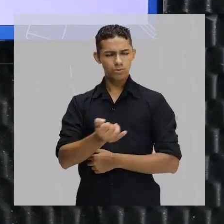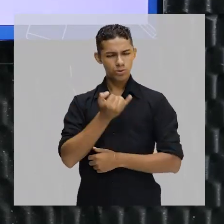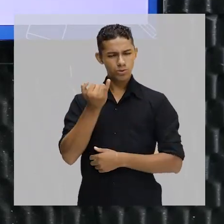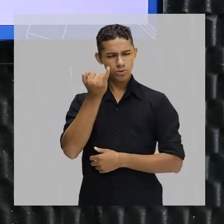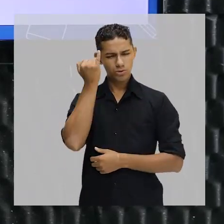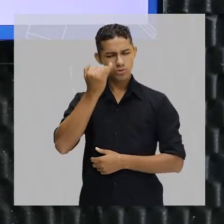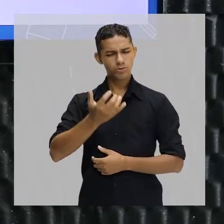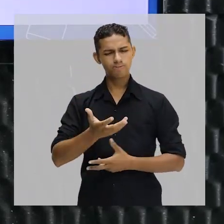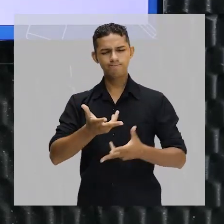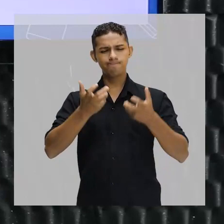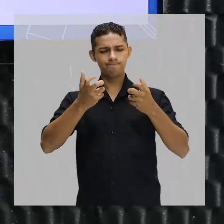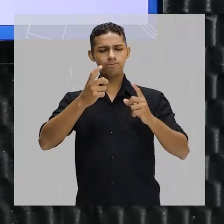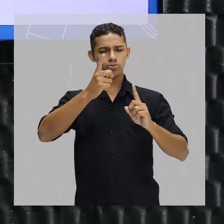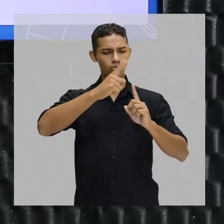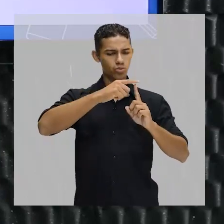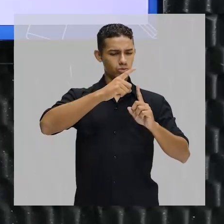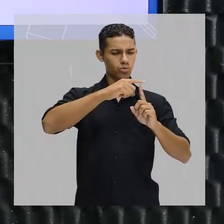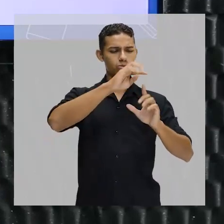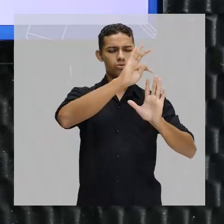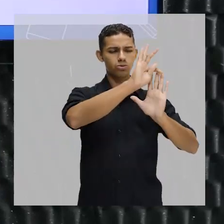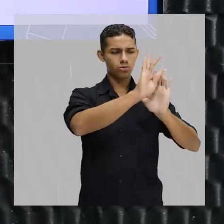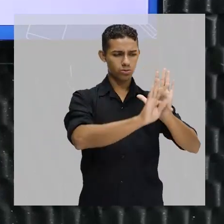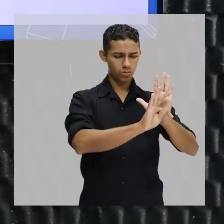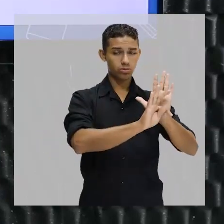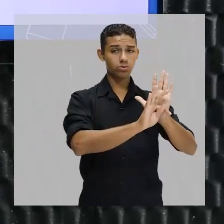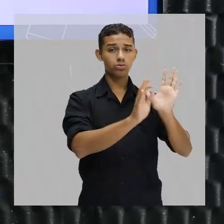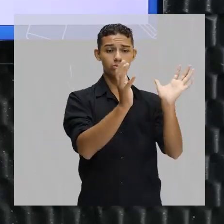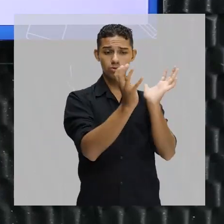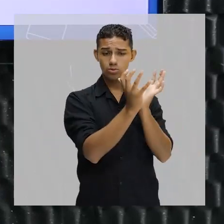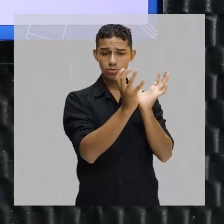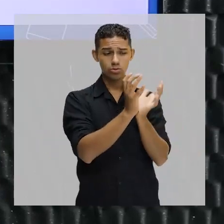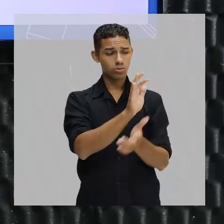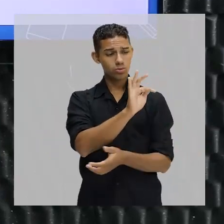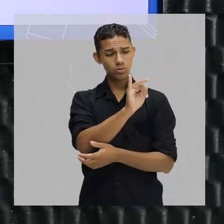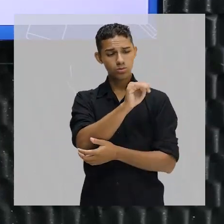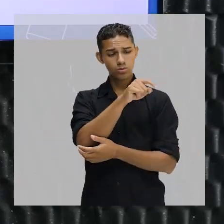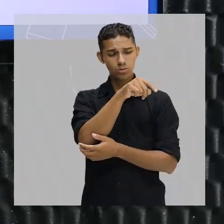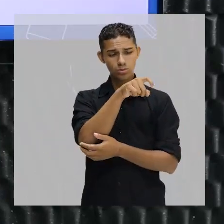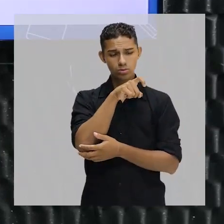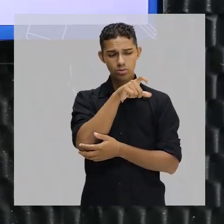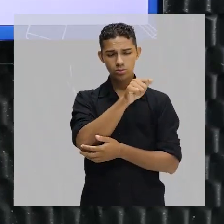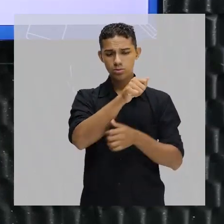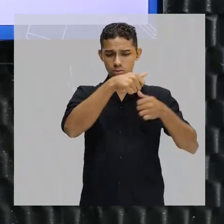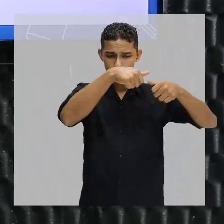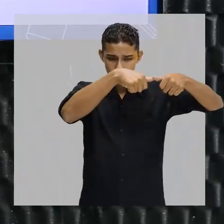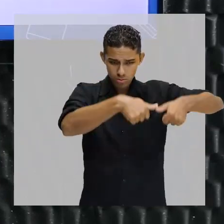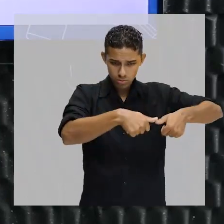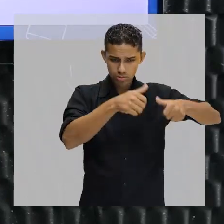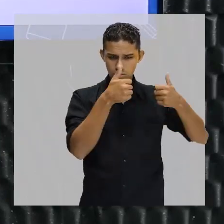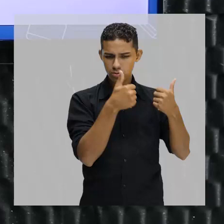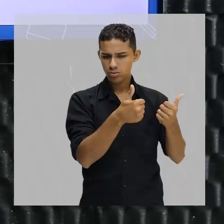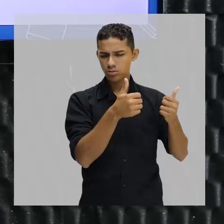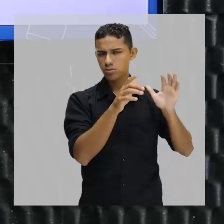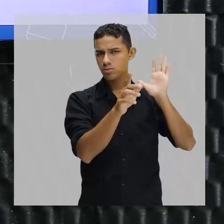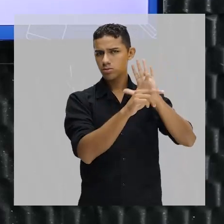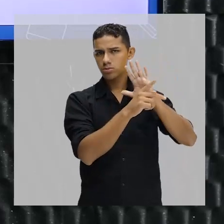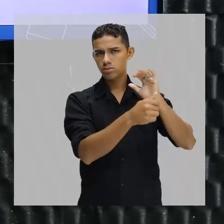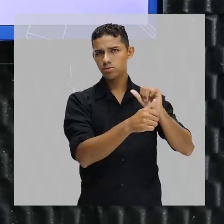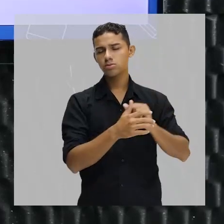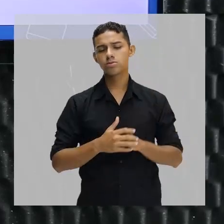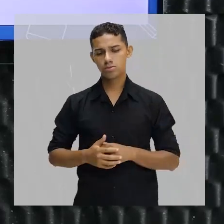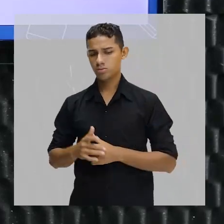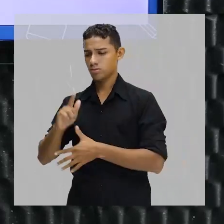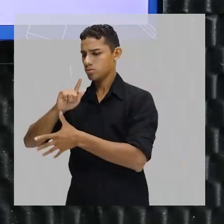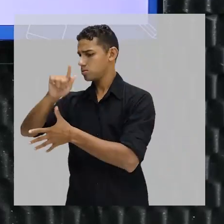diferenciação. Tipologia textual são categorias fixas. Elas têm aquelas características fixas, enquanto que